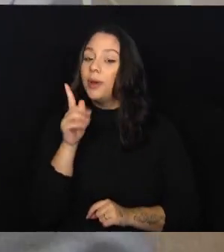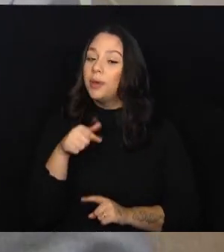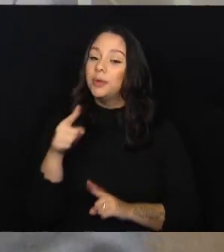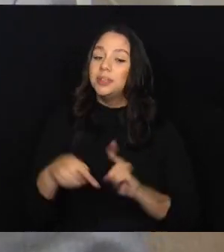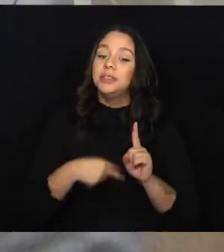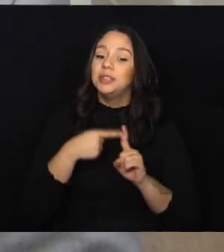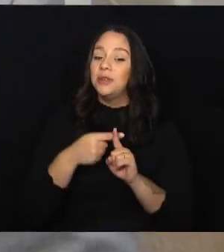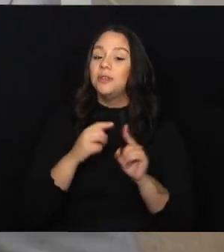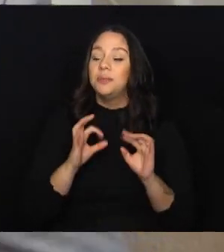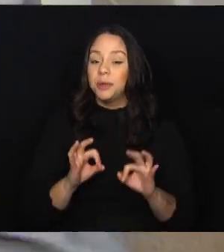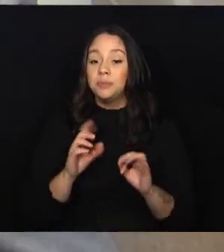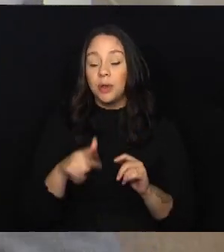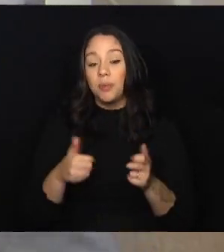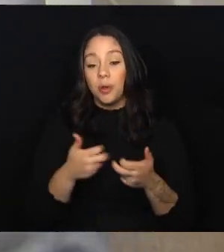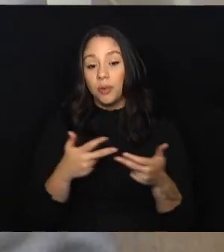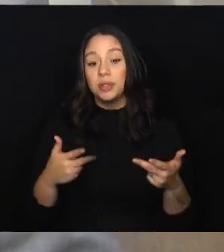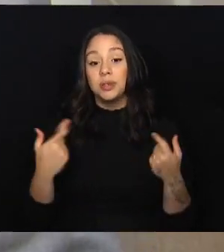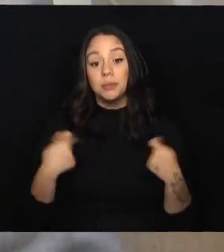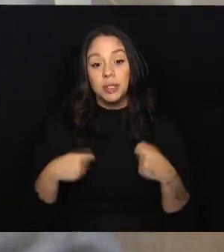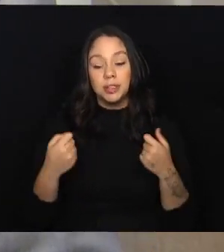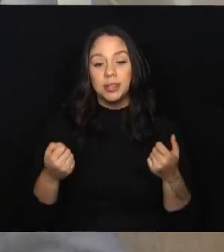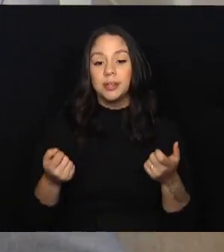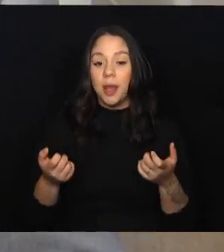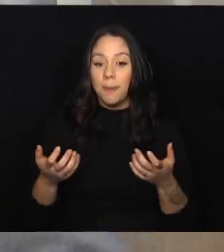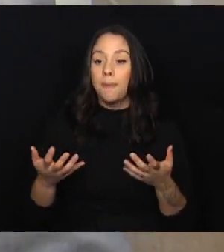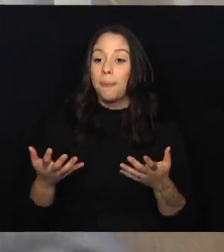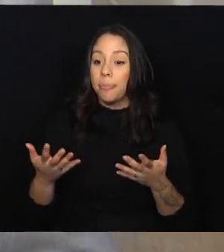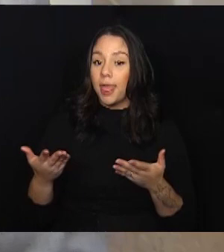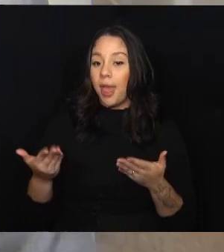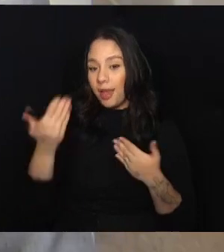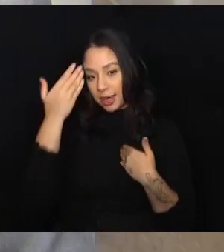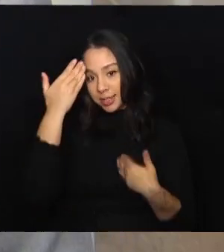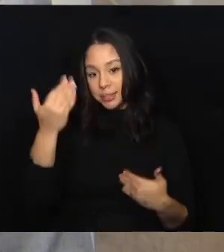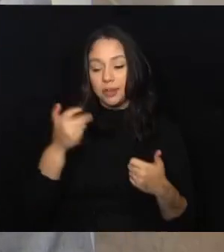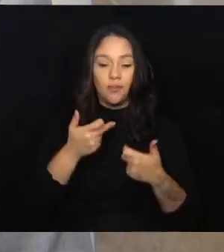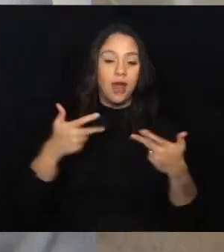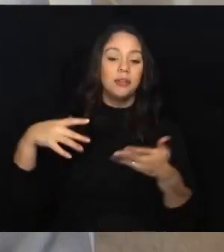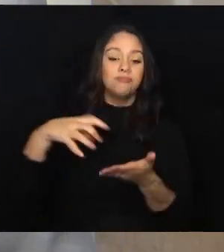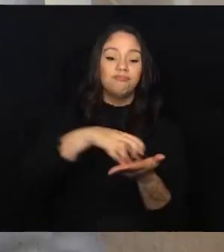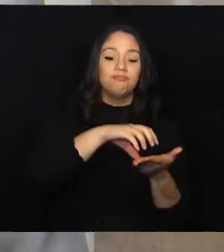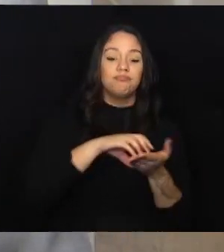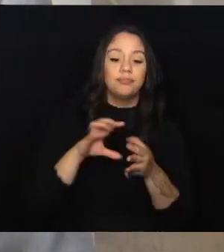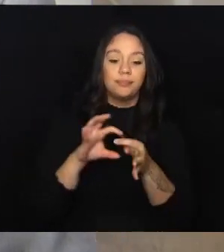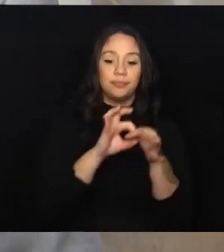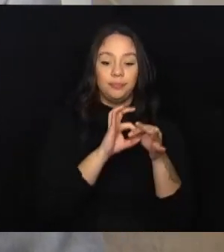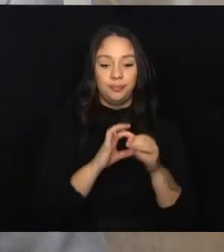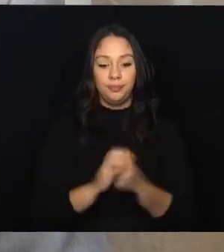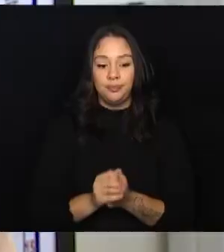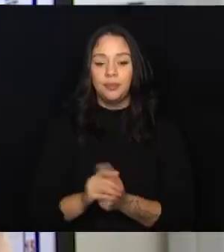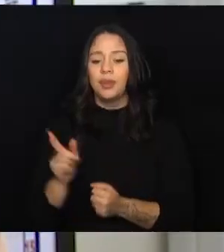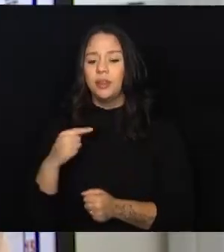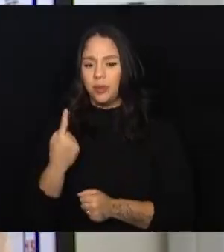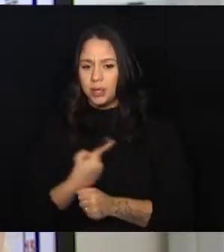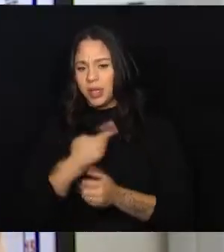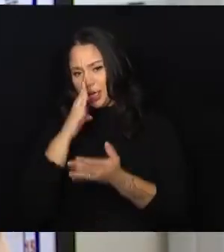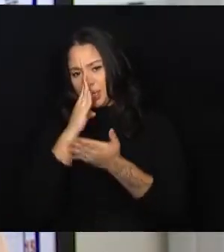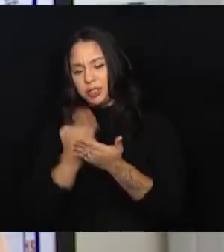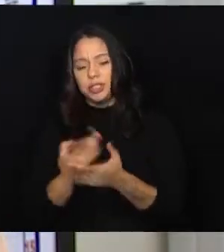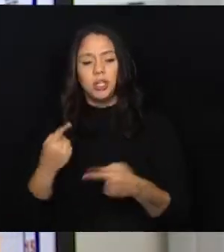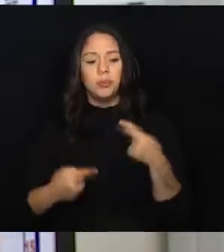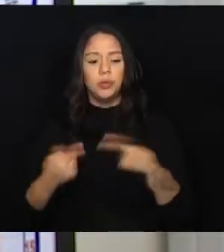por conta dos bons resultados Então isso é muito positivo né algo que a gente tem garantia eu trabalho o conjunto que foi feito de vários órgãos